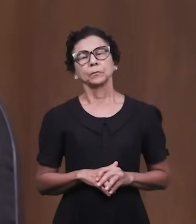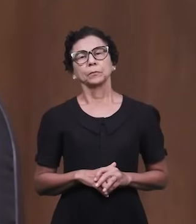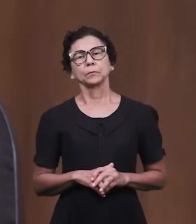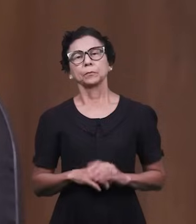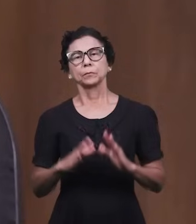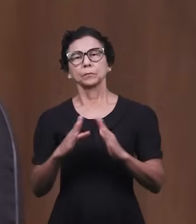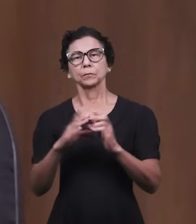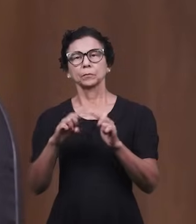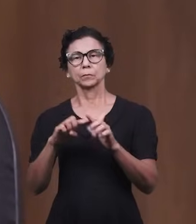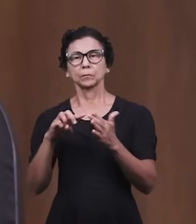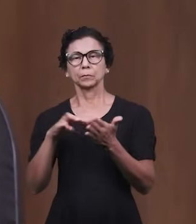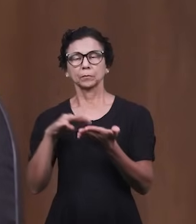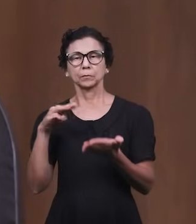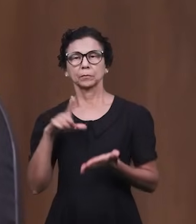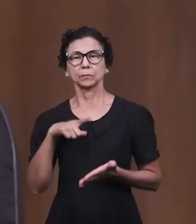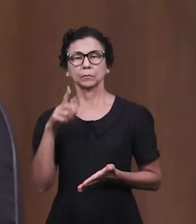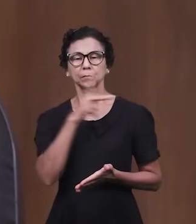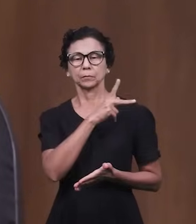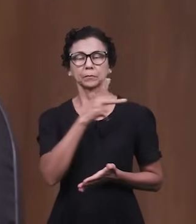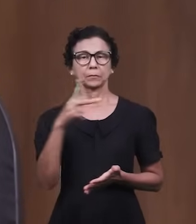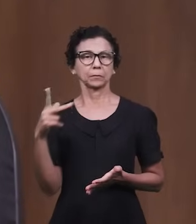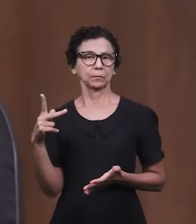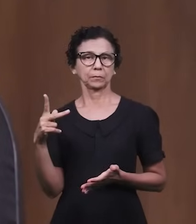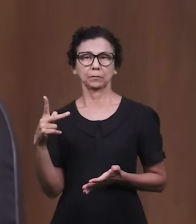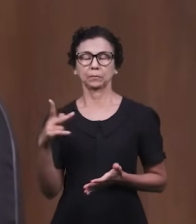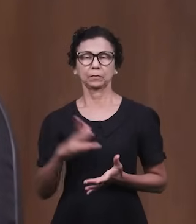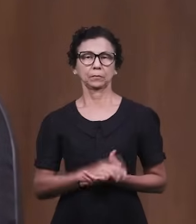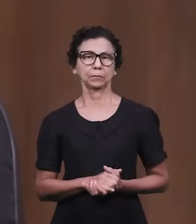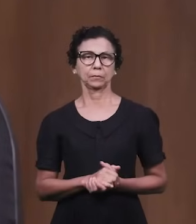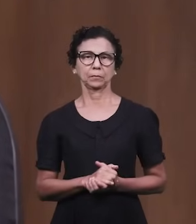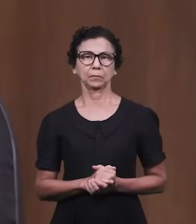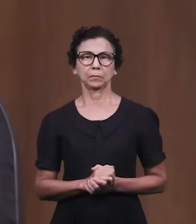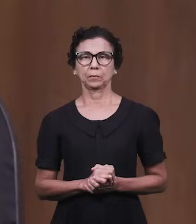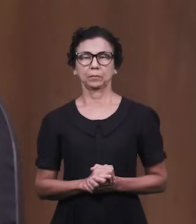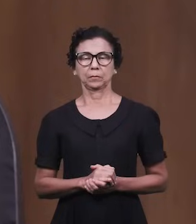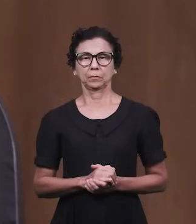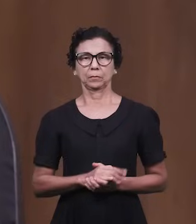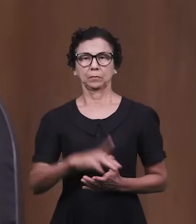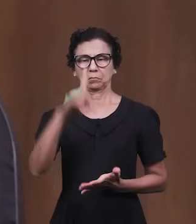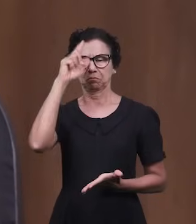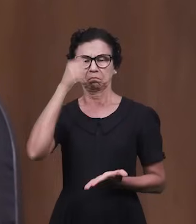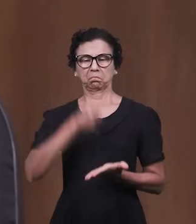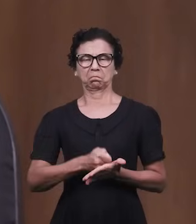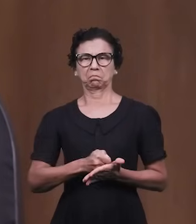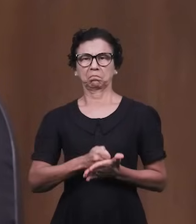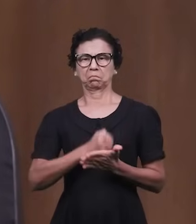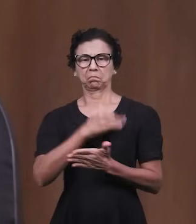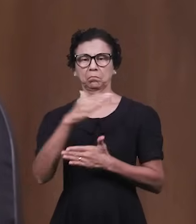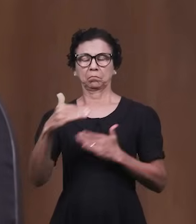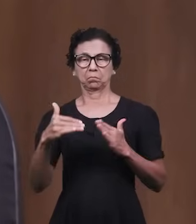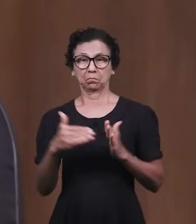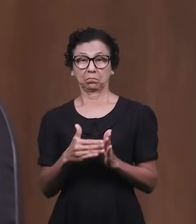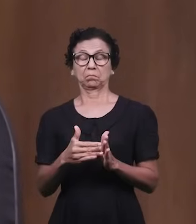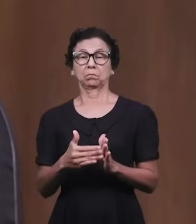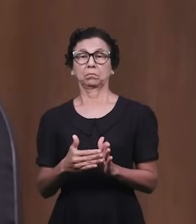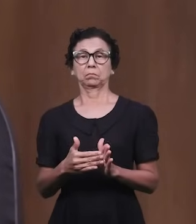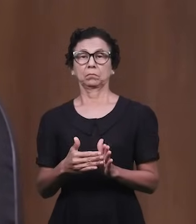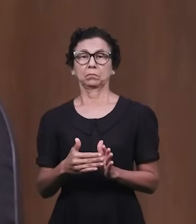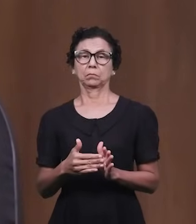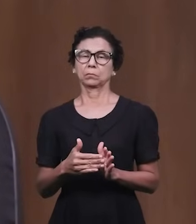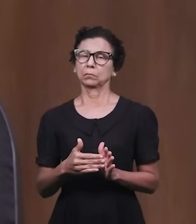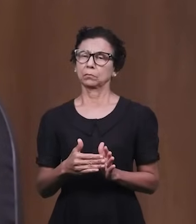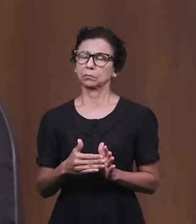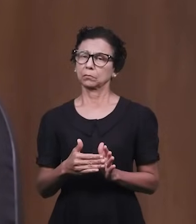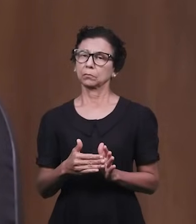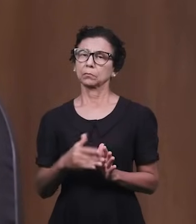presidente, ele não é o homem que decide todo, ele tem aquilo que é a